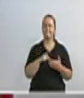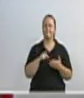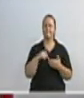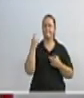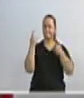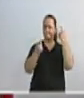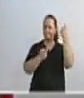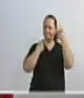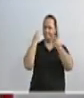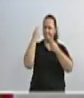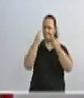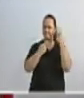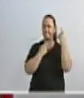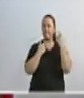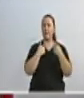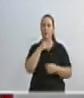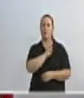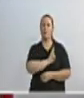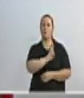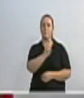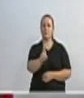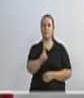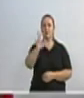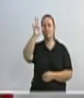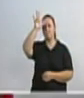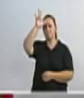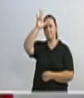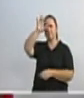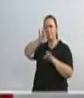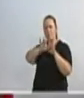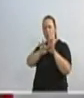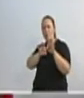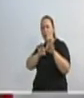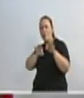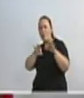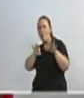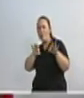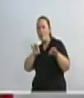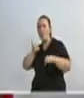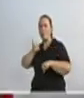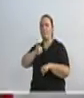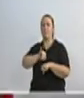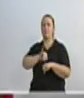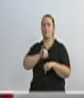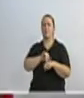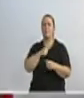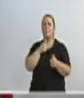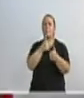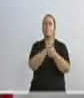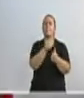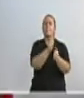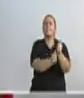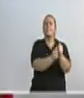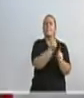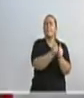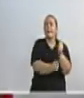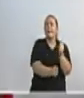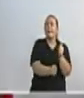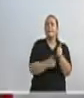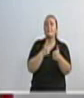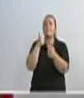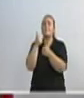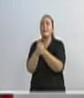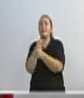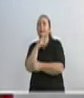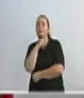pessoas mais distantes do centro da cidade. Lá onde mora, é pertinho de Massaranduba, perto de Jaraguá do